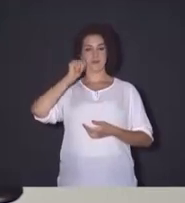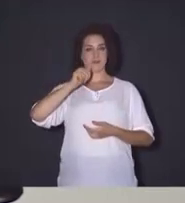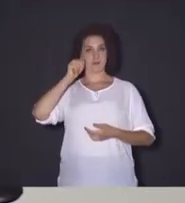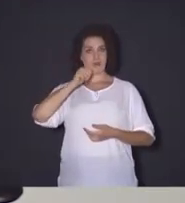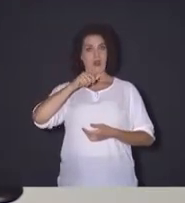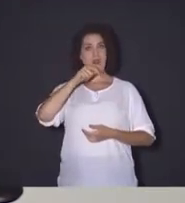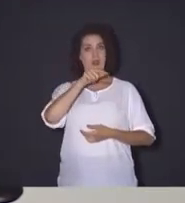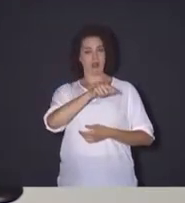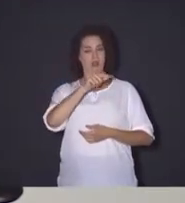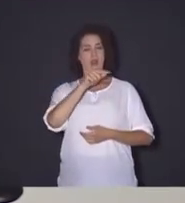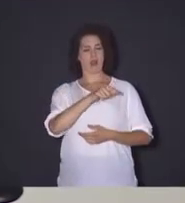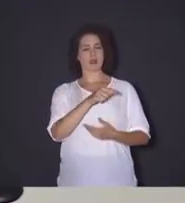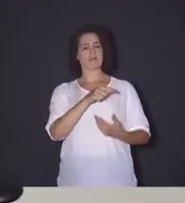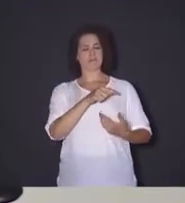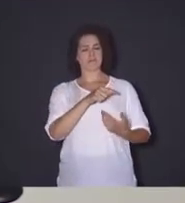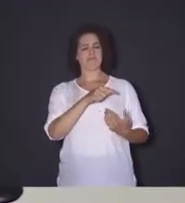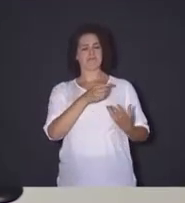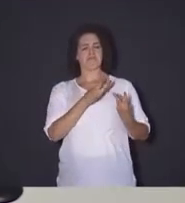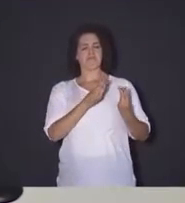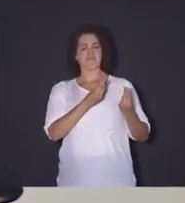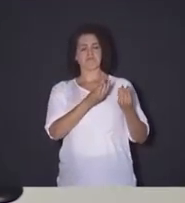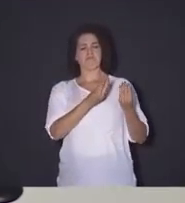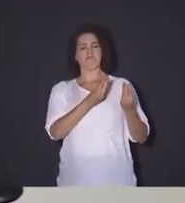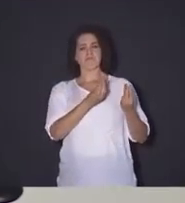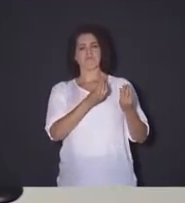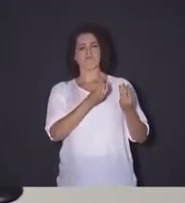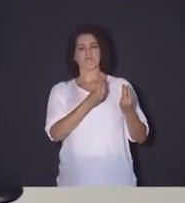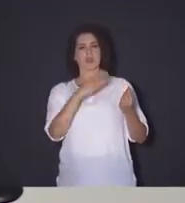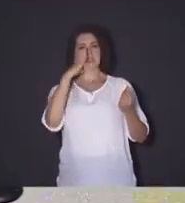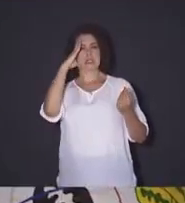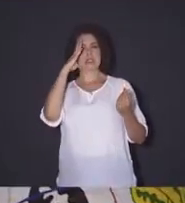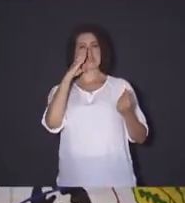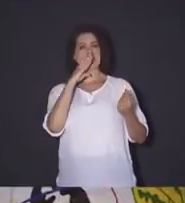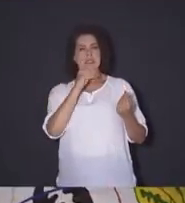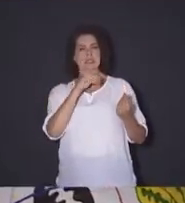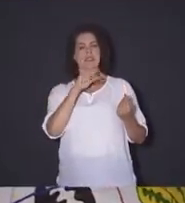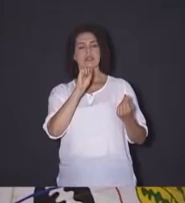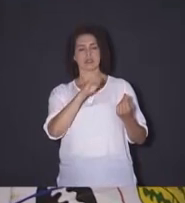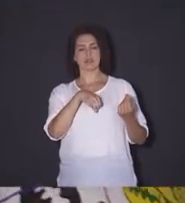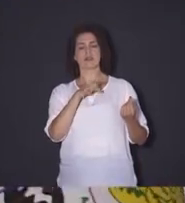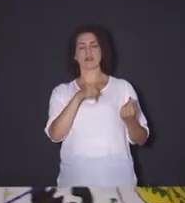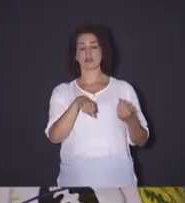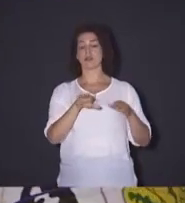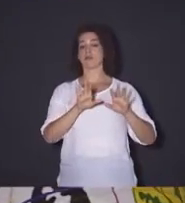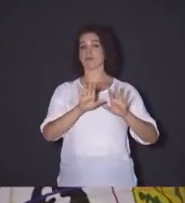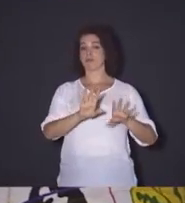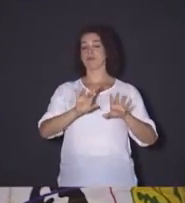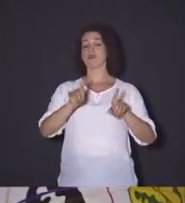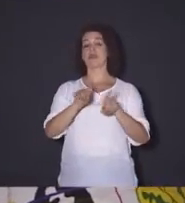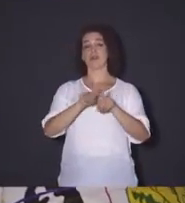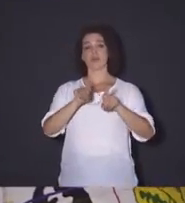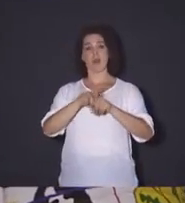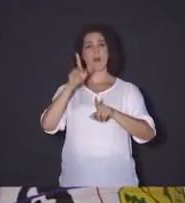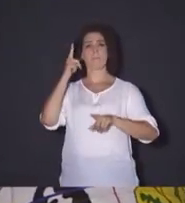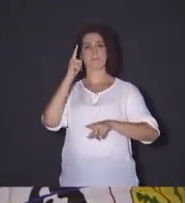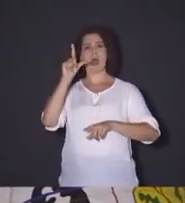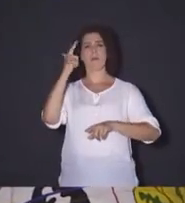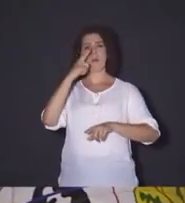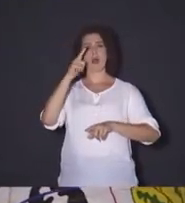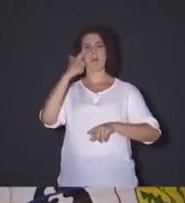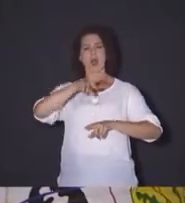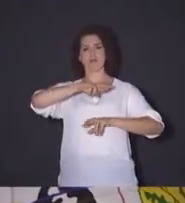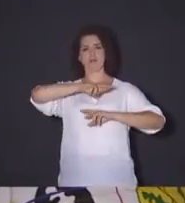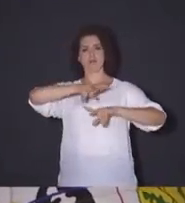é muito sensível a tudo isso nós temos conquistado também muitas é políticas